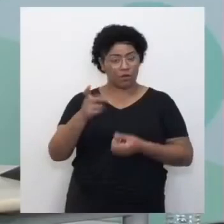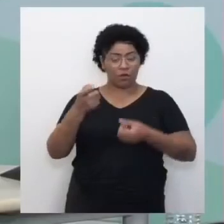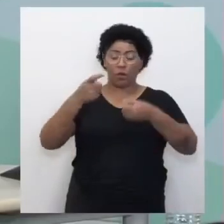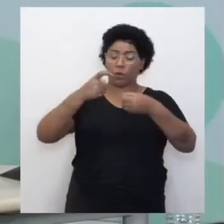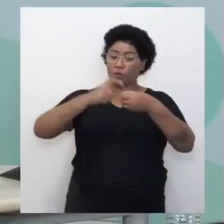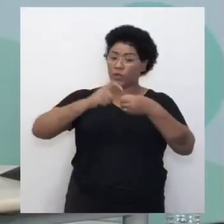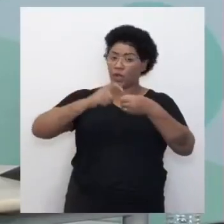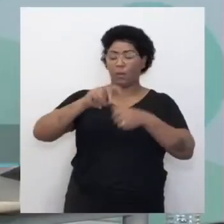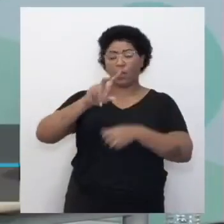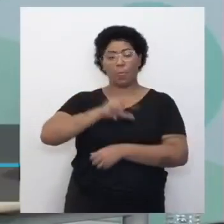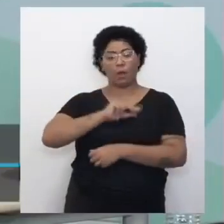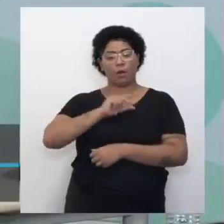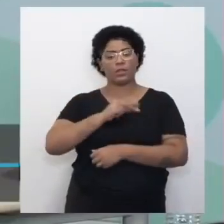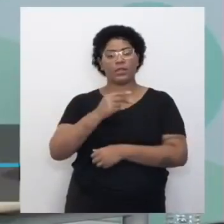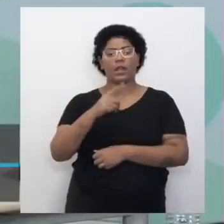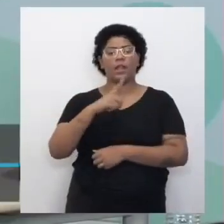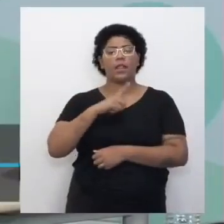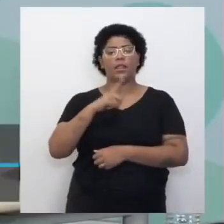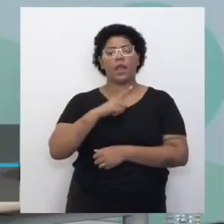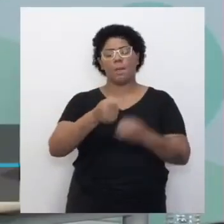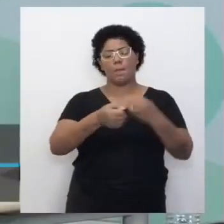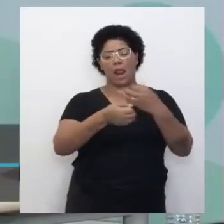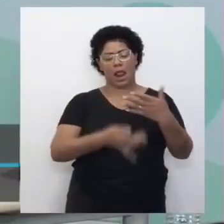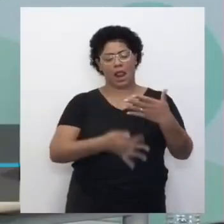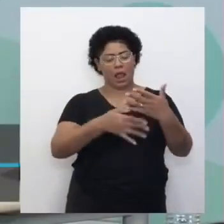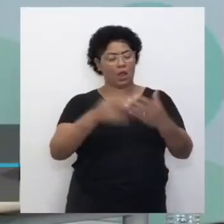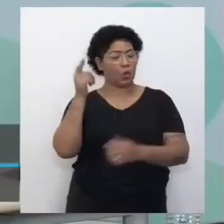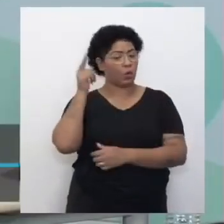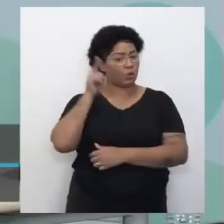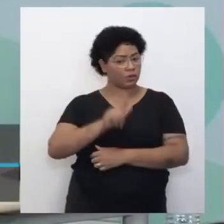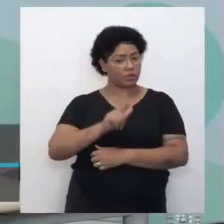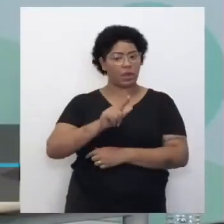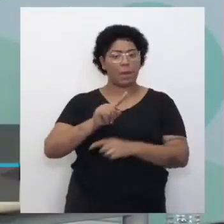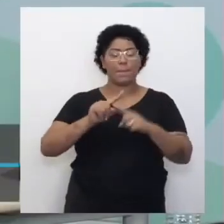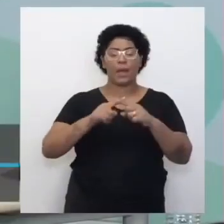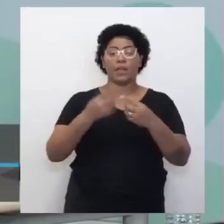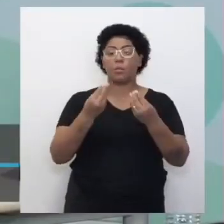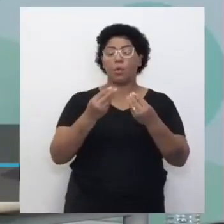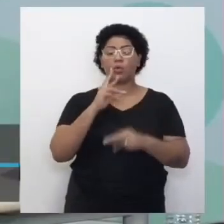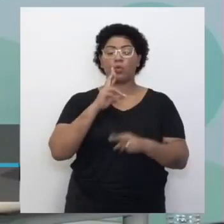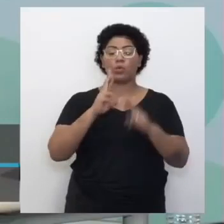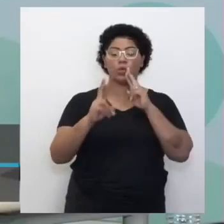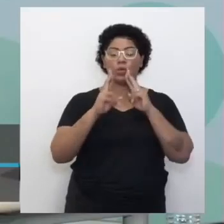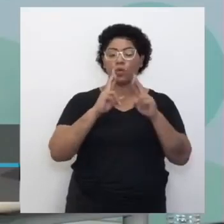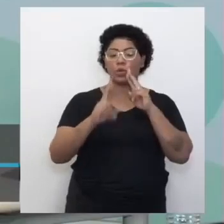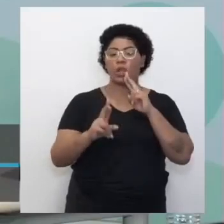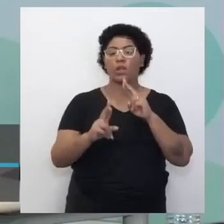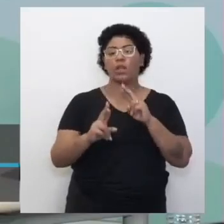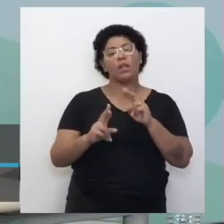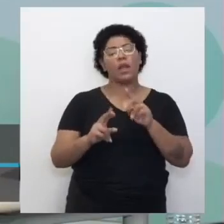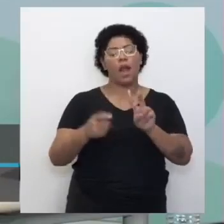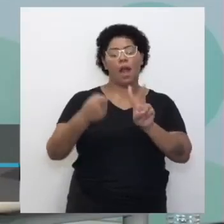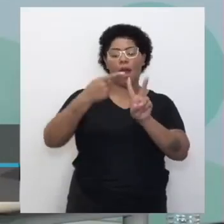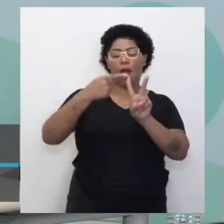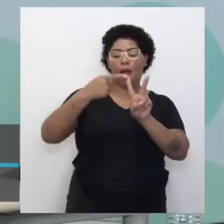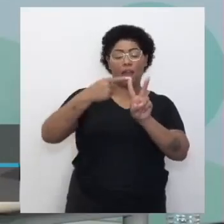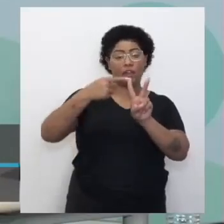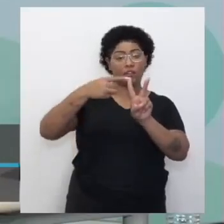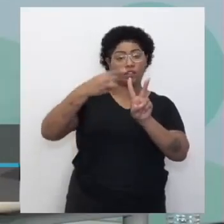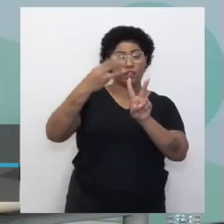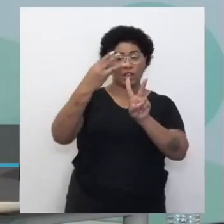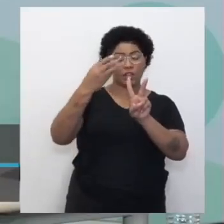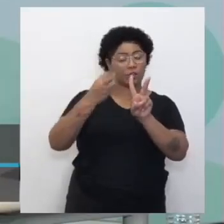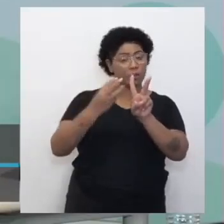Voltamos. Olha, professora Inês, gostei de ver. Alguns colocaram conseguir, mas muitos colocaram a resposta, 2 raiz de 3 sobre 3. Isso mesmo, então vamos mandar